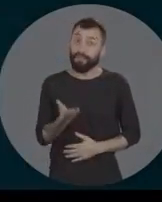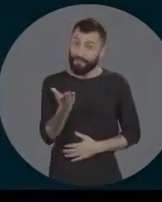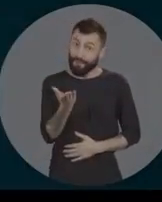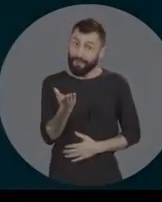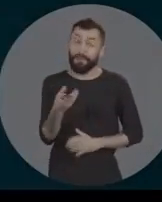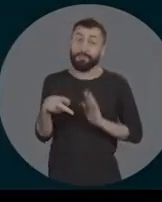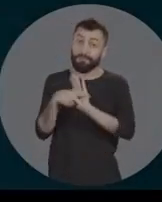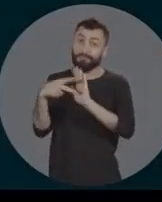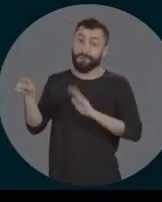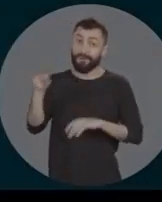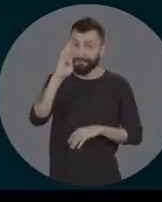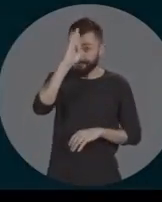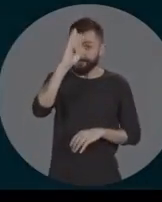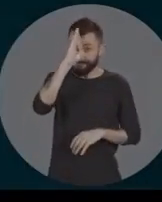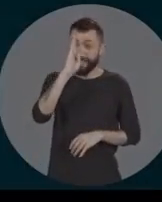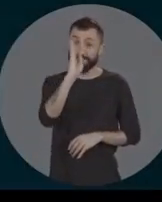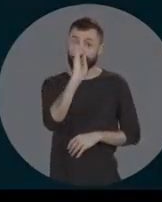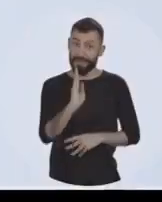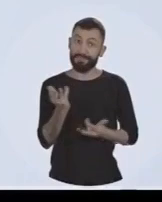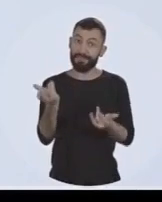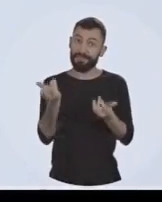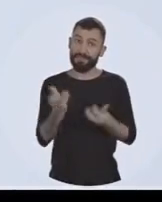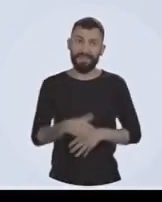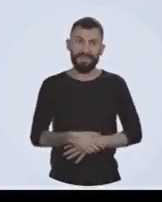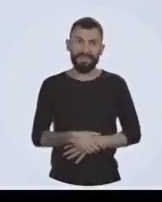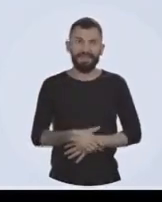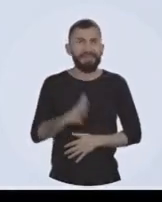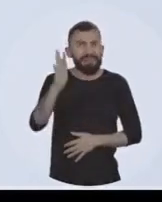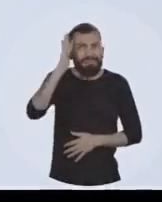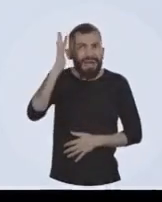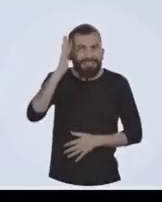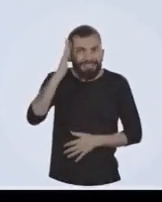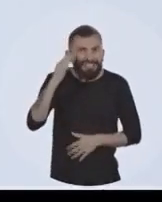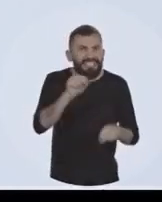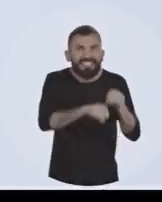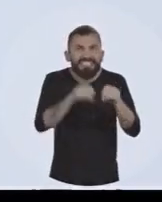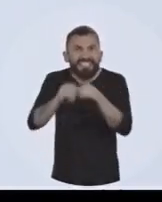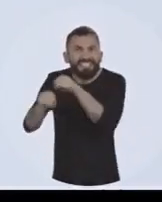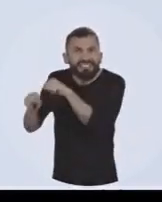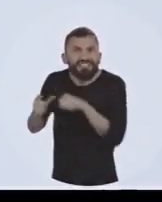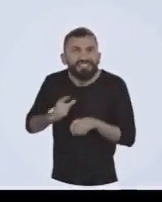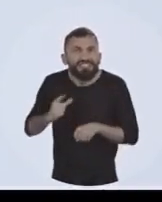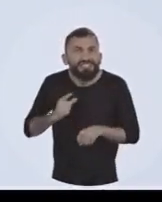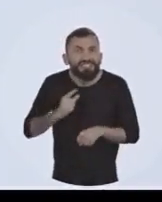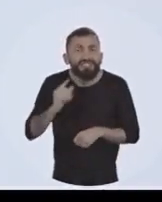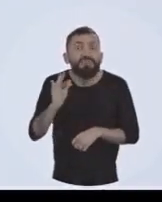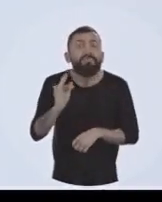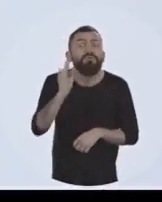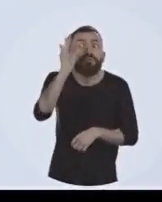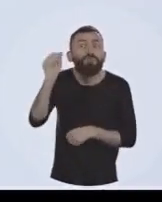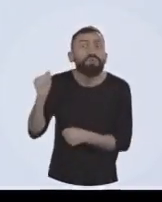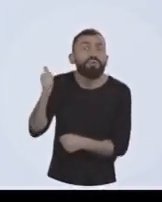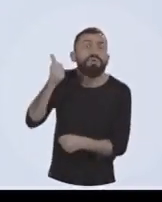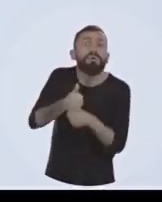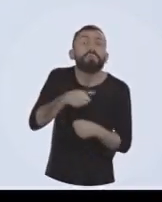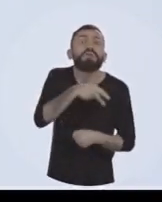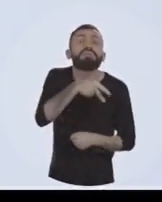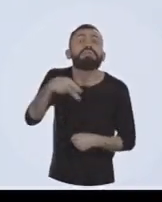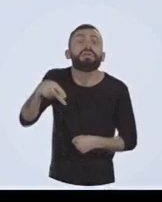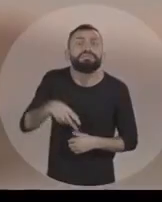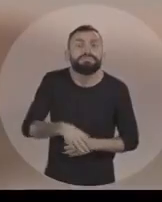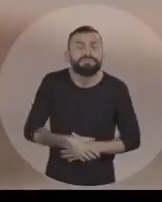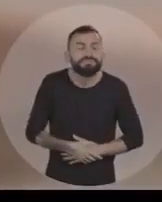Este é o Brasil de Bolsonaro. Se a violência já chegou neste nível, imagine se ele fosse